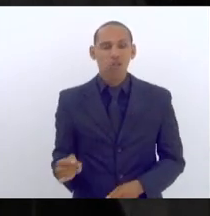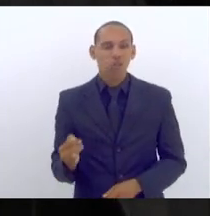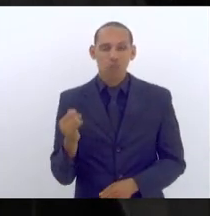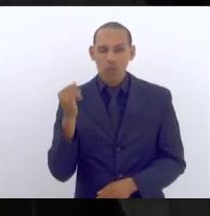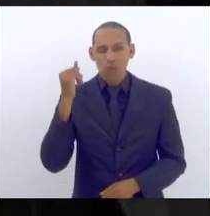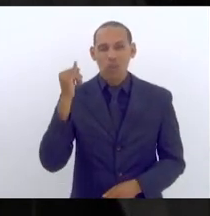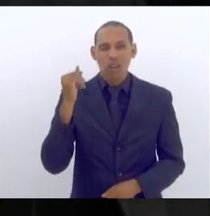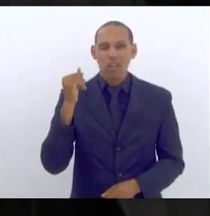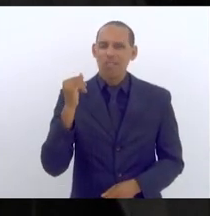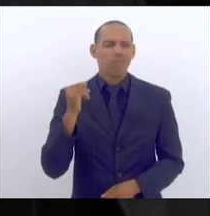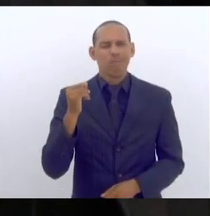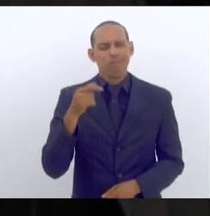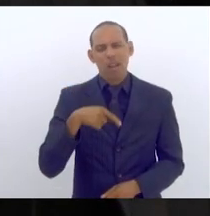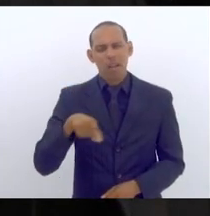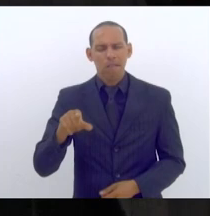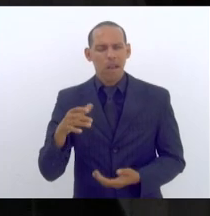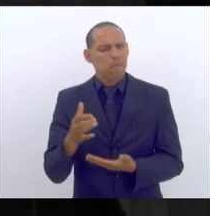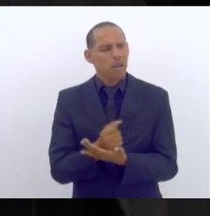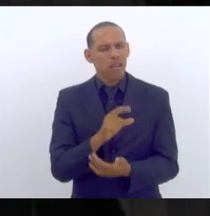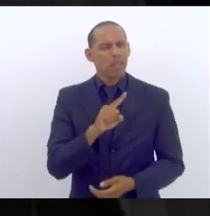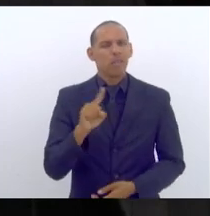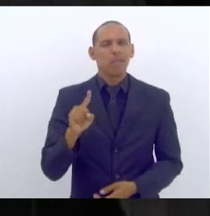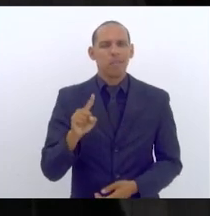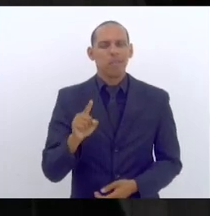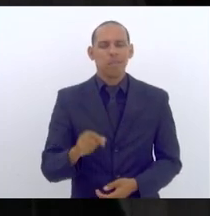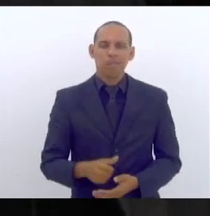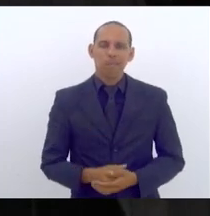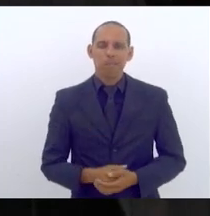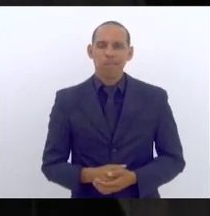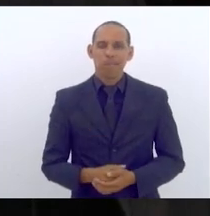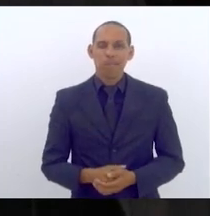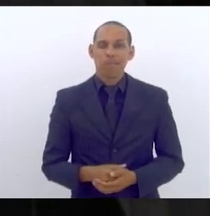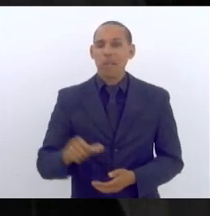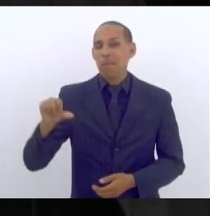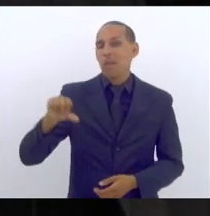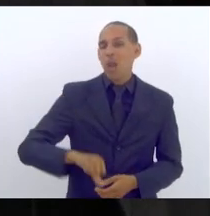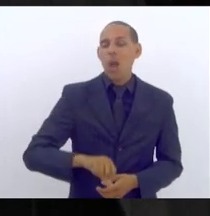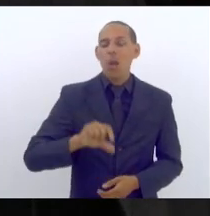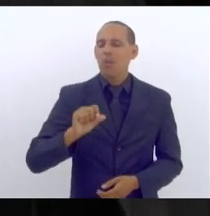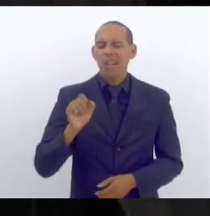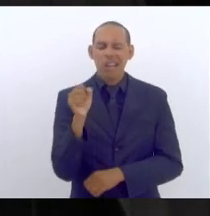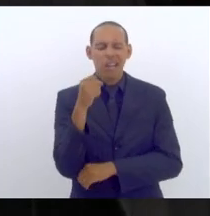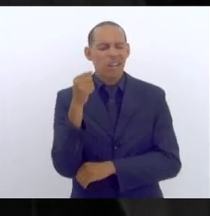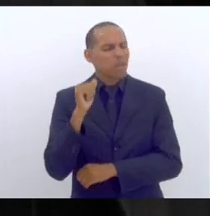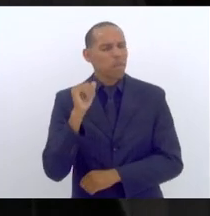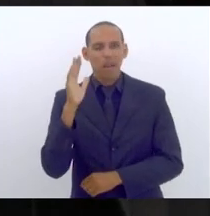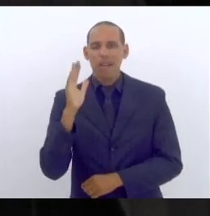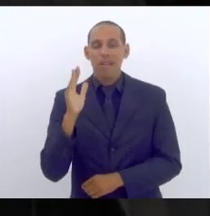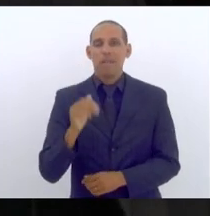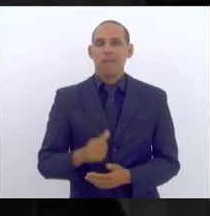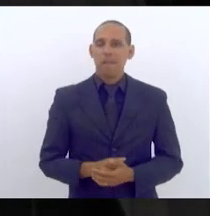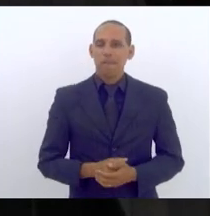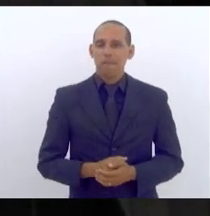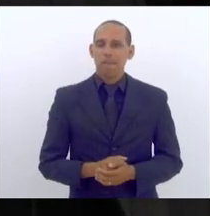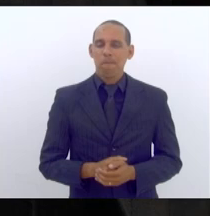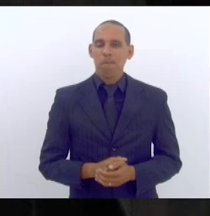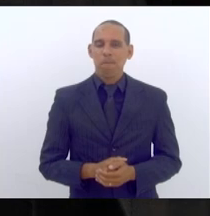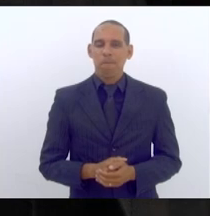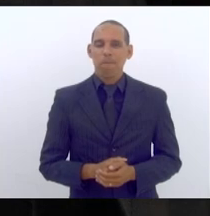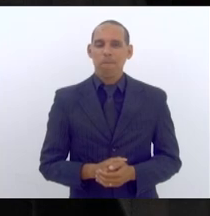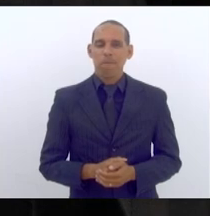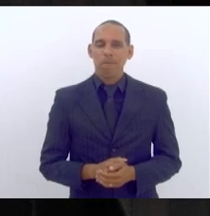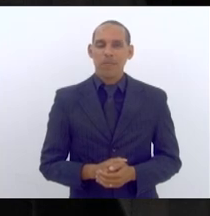não vai a mercado E o pior é uma grave disso é que